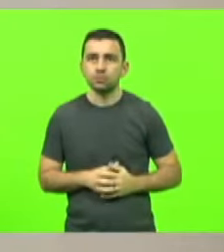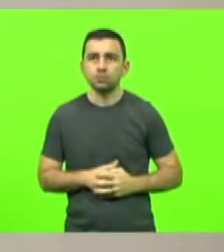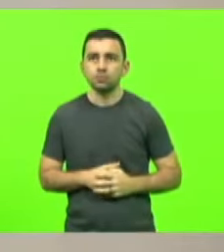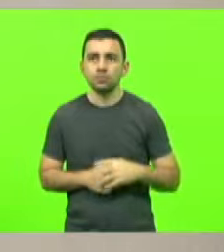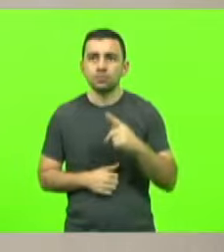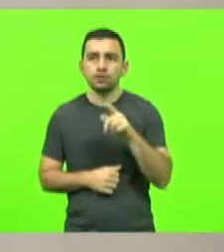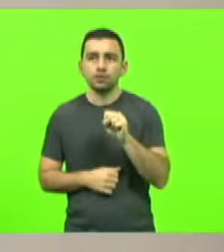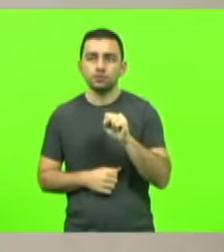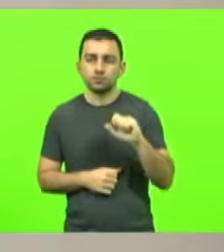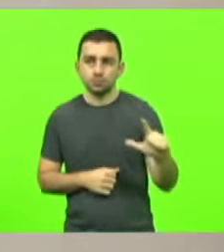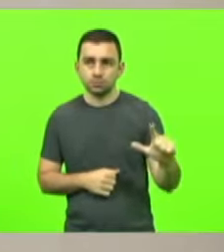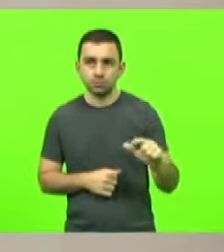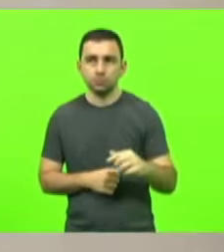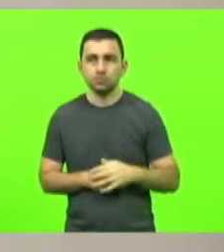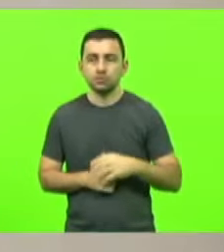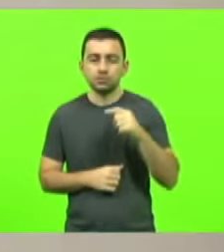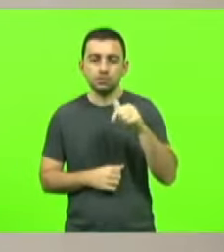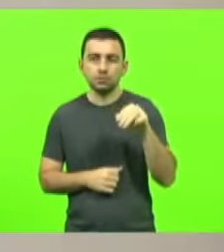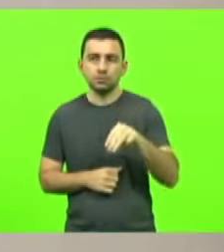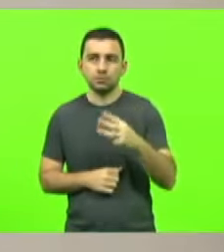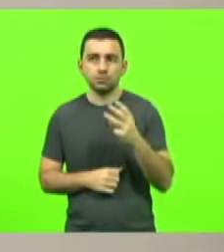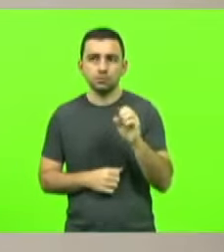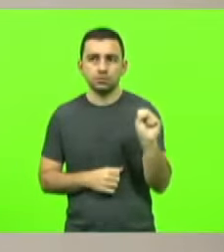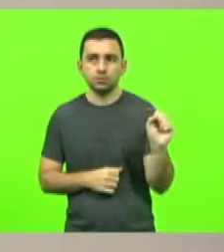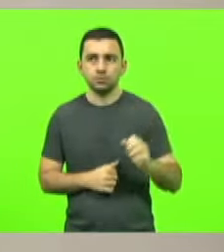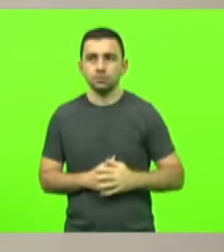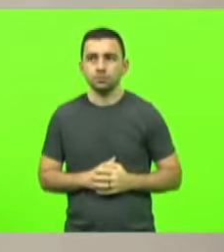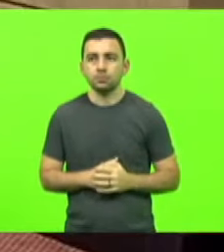PSL, por 7 minutos e 30 segundos.